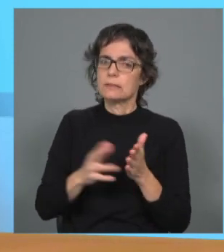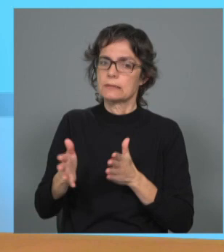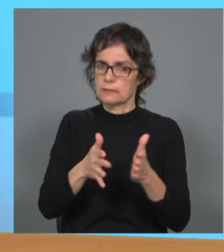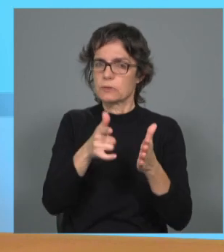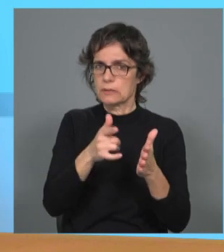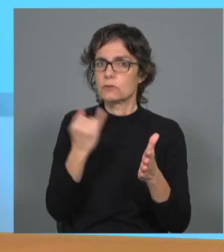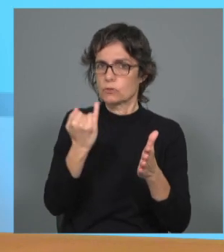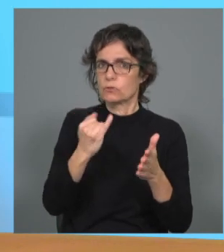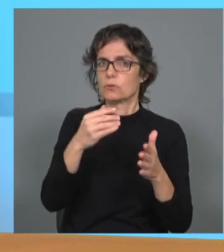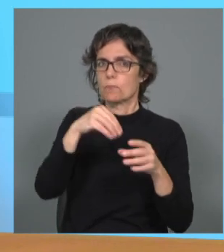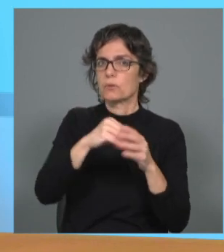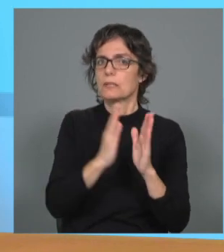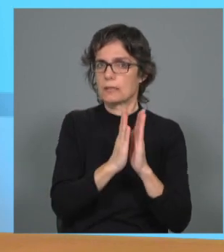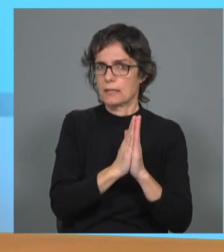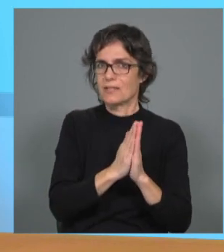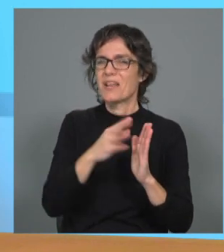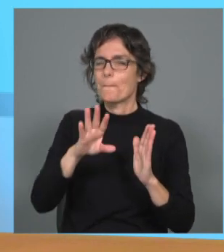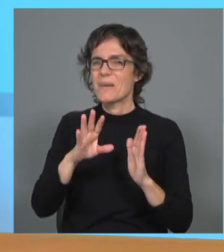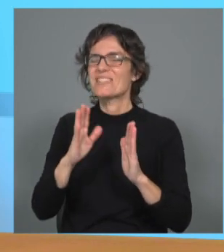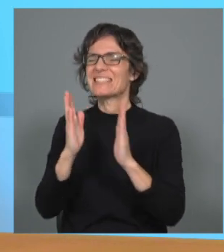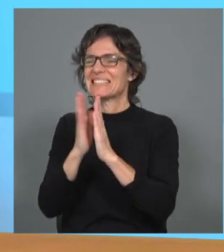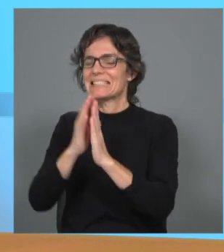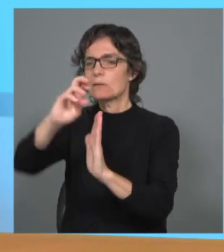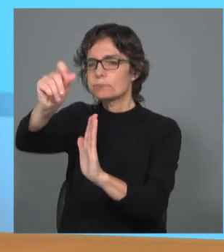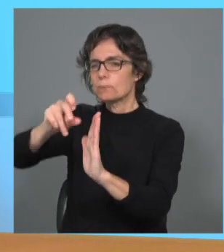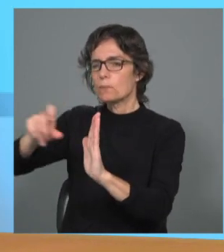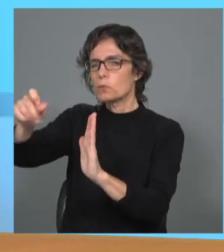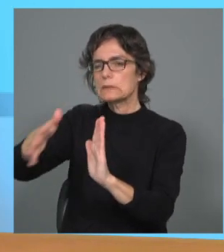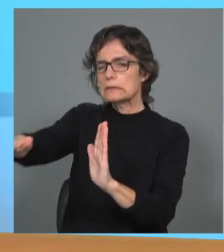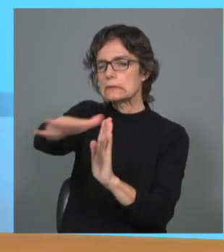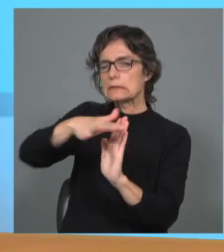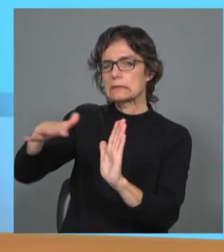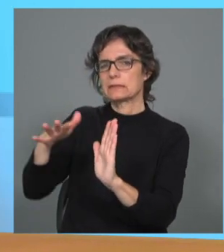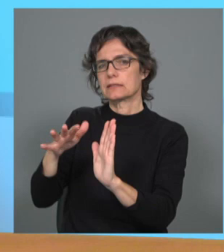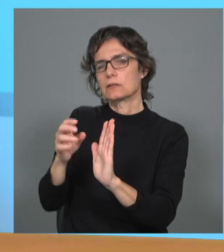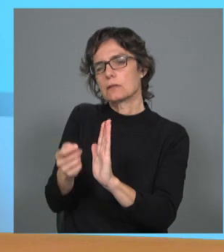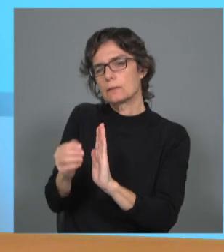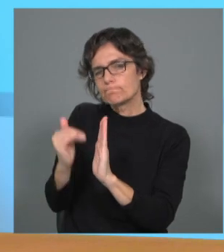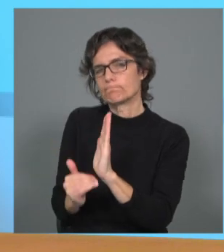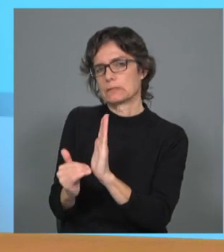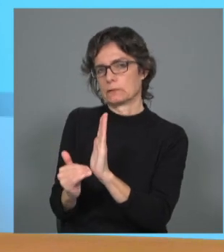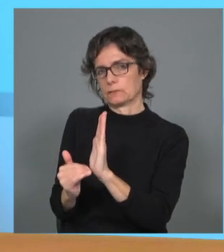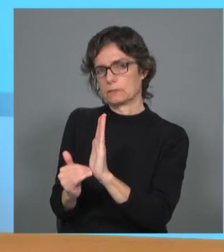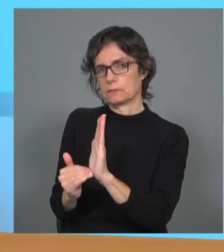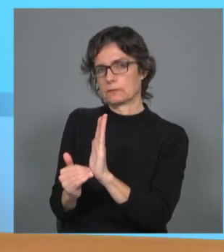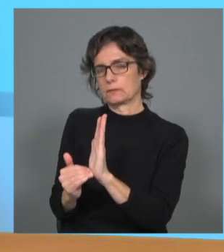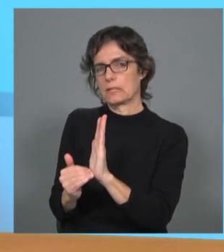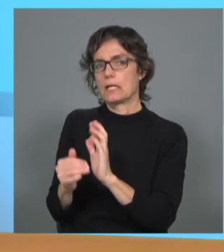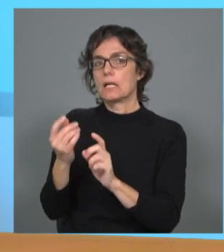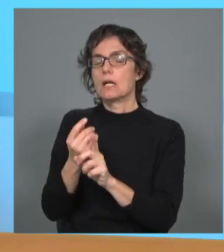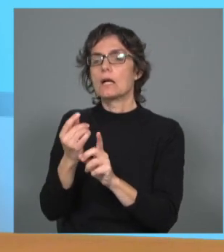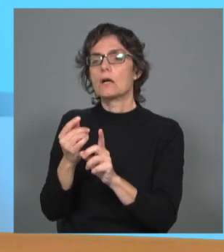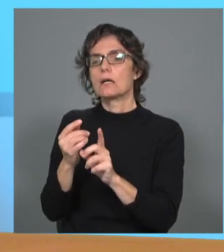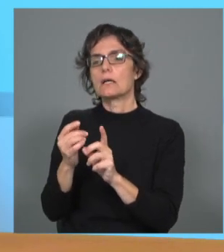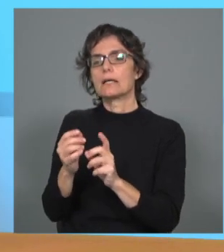mas não tanto ao nível diocesano, por exemplo, onde as questões da Igreja efetivamente se discutem